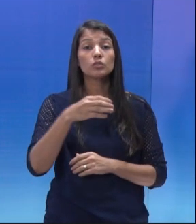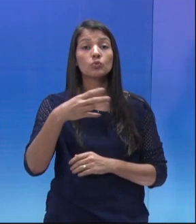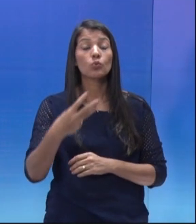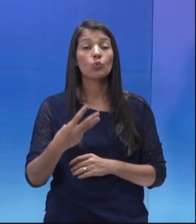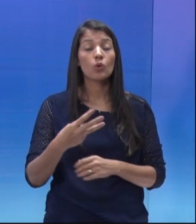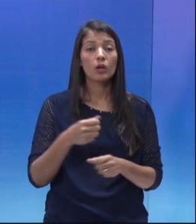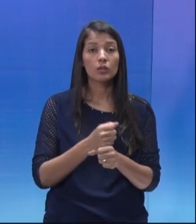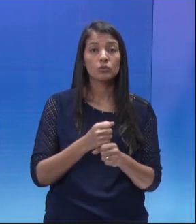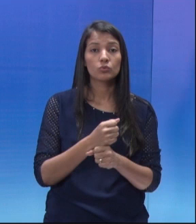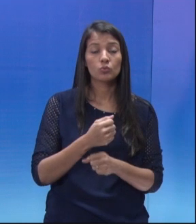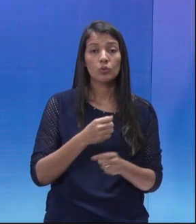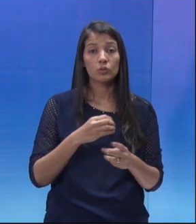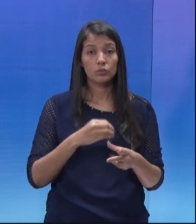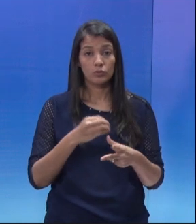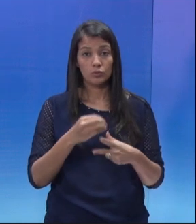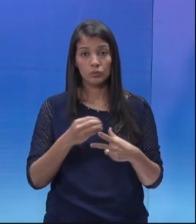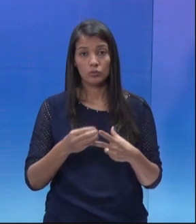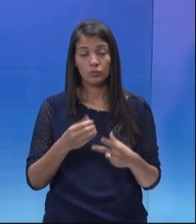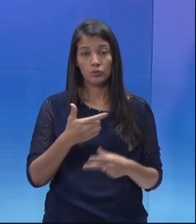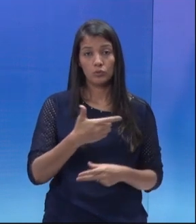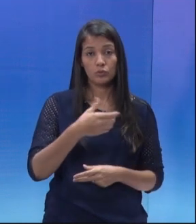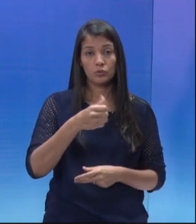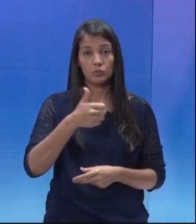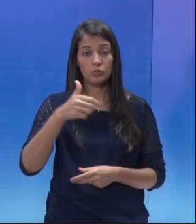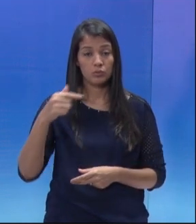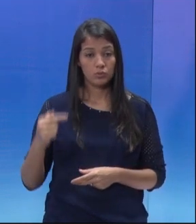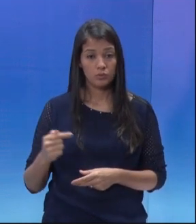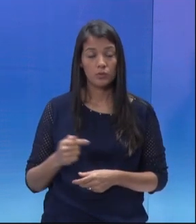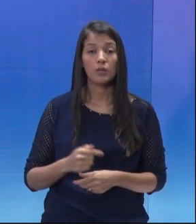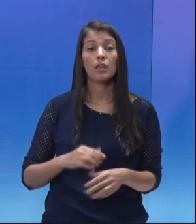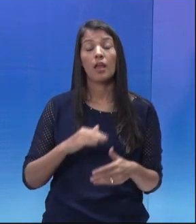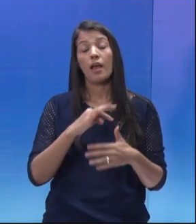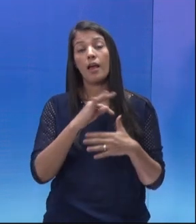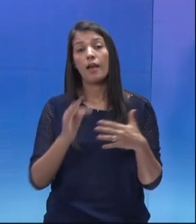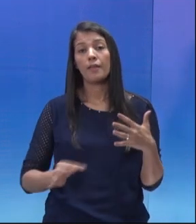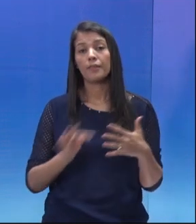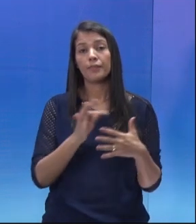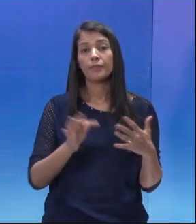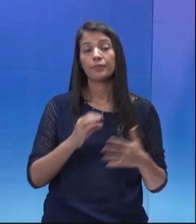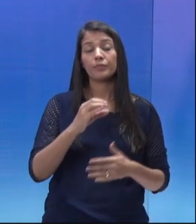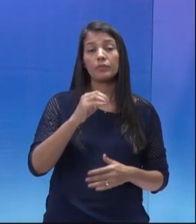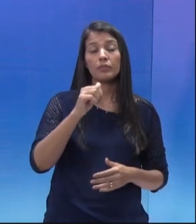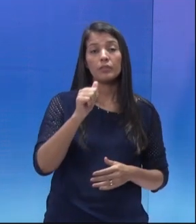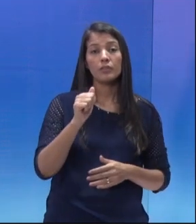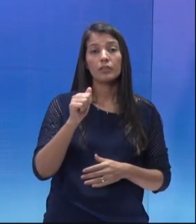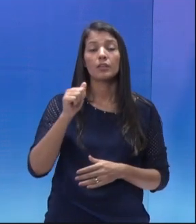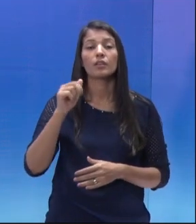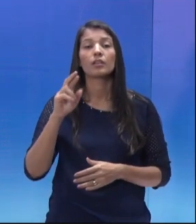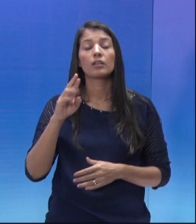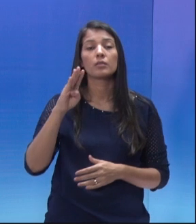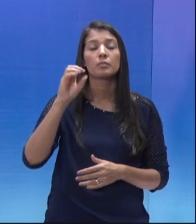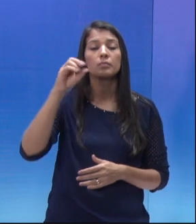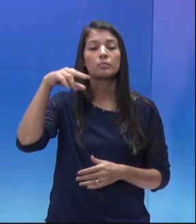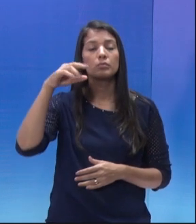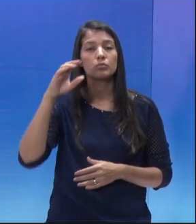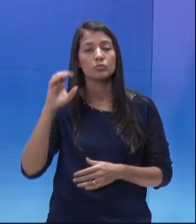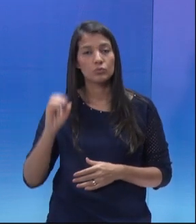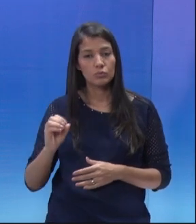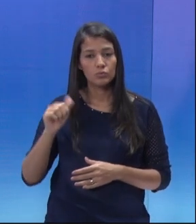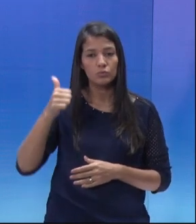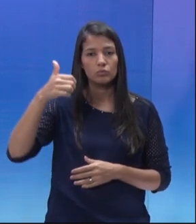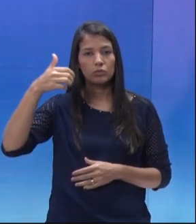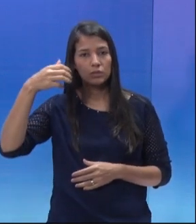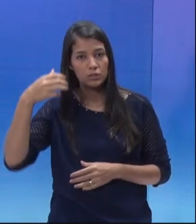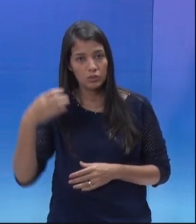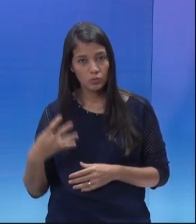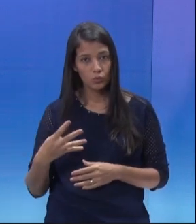2017. A técnica do carbono 14 permite a datação de fósseis pela medição dos valores de emissão beta desse isótopo presente no